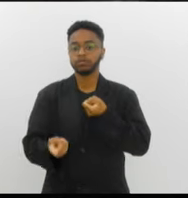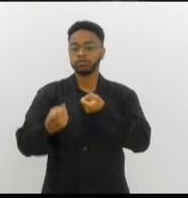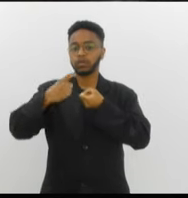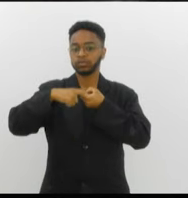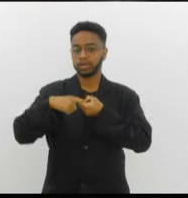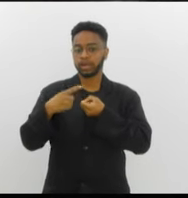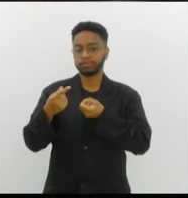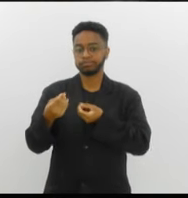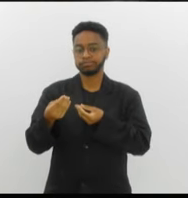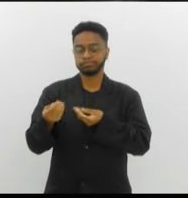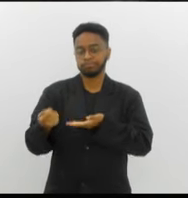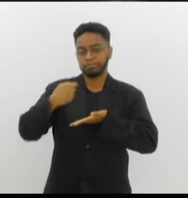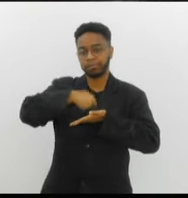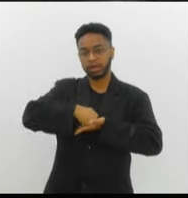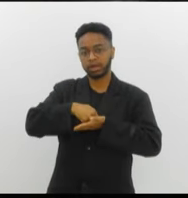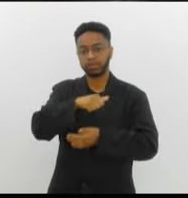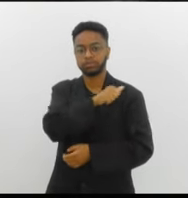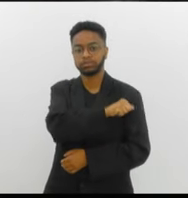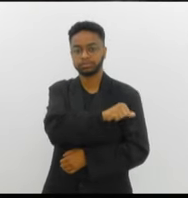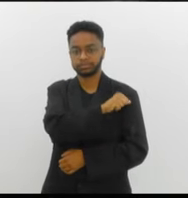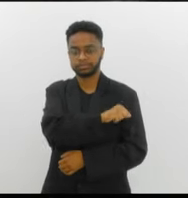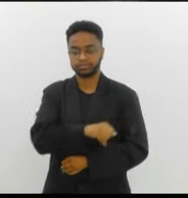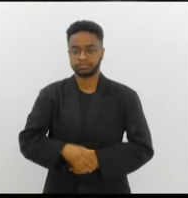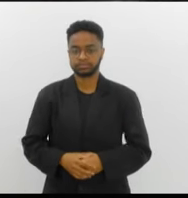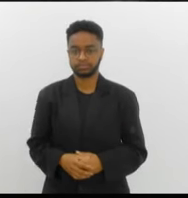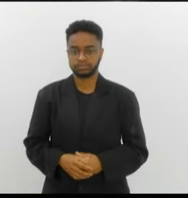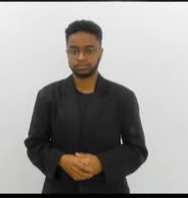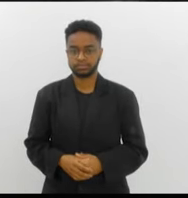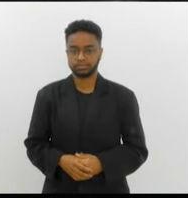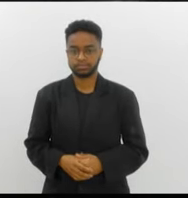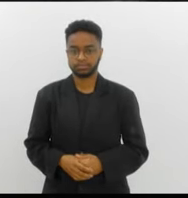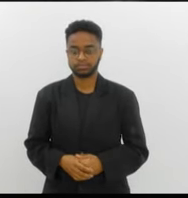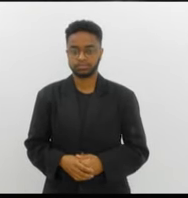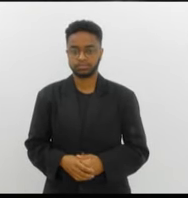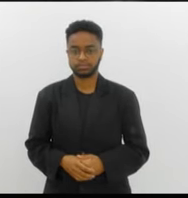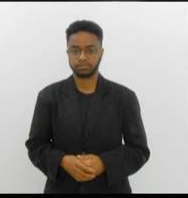dinheiro ao Estado do Rio de Janeiro. Mas,